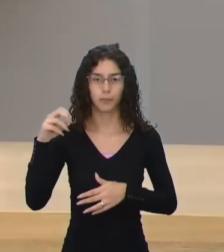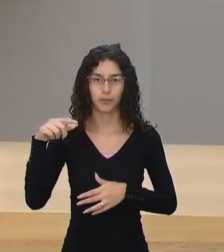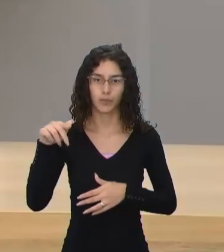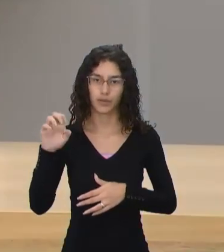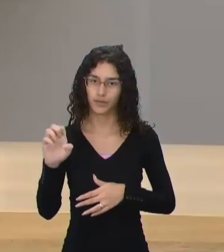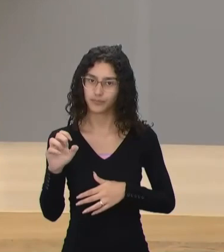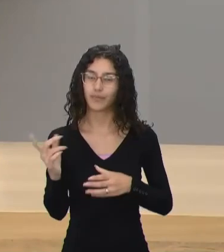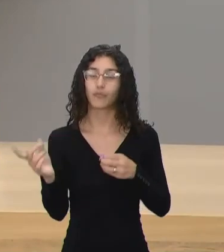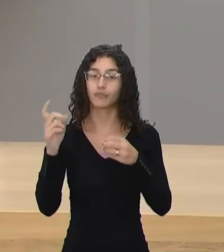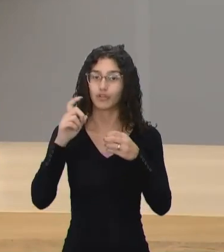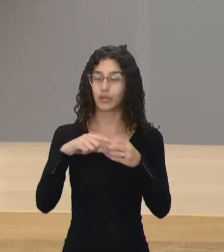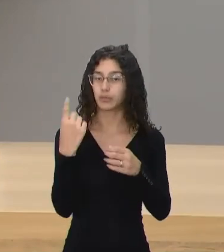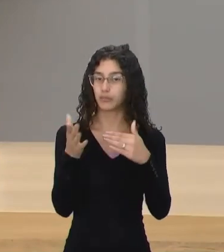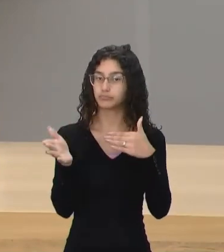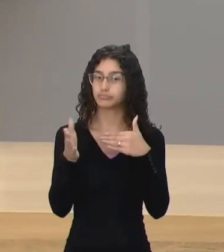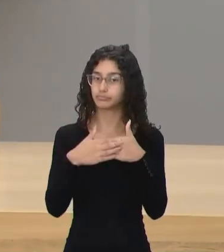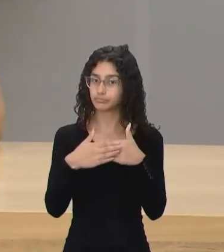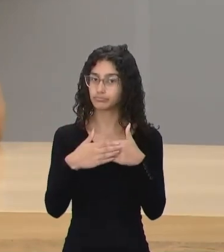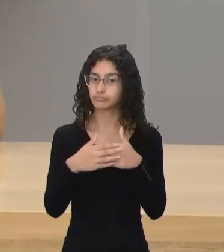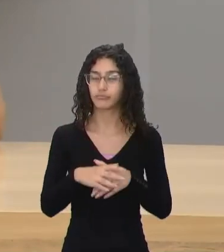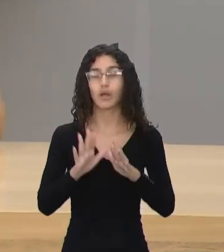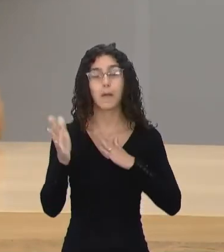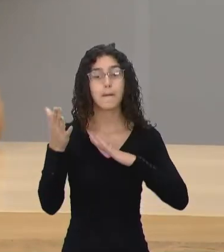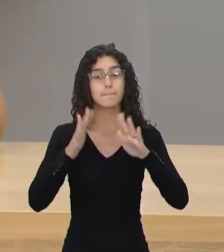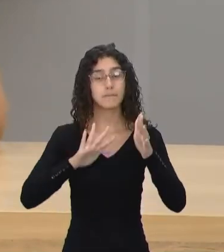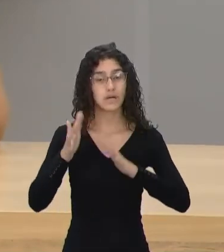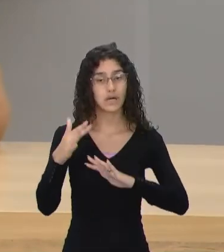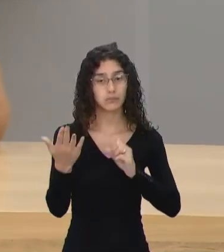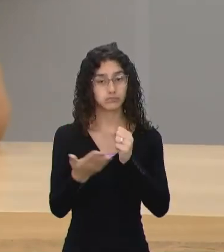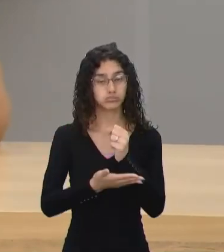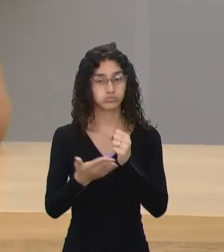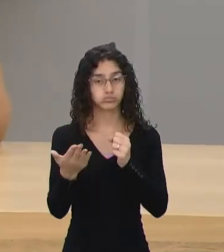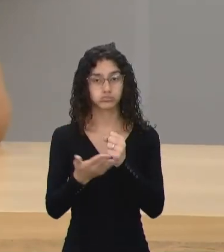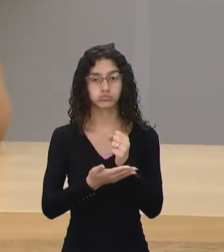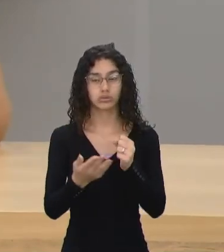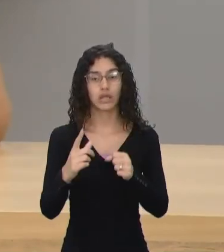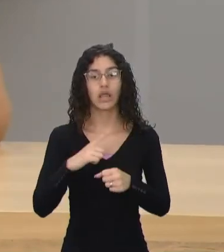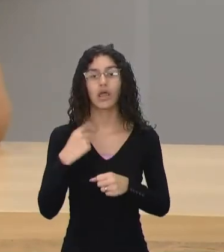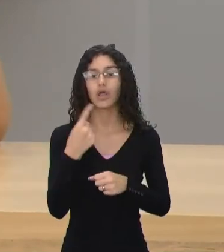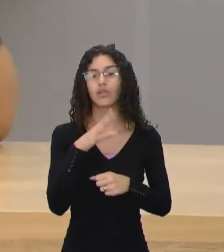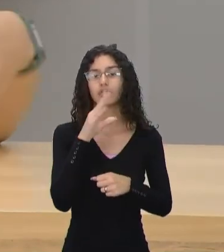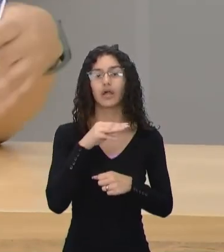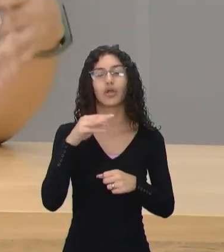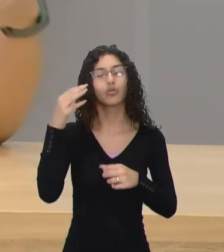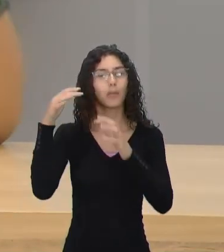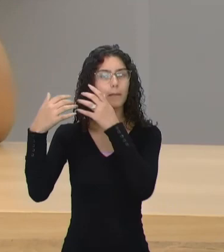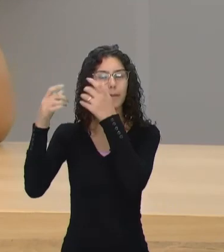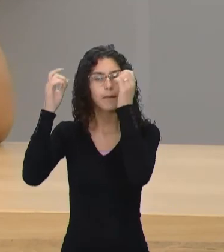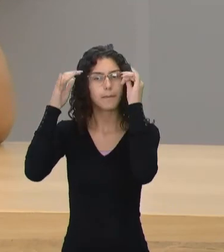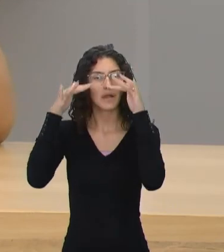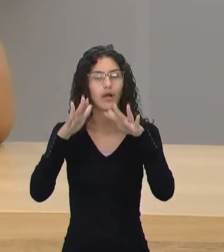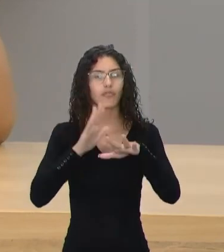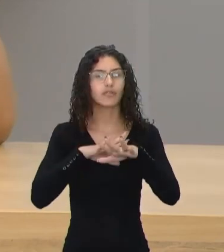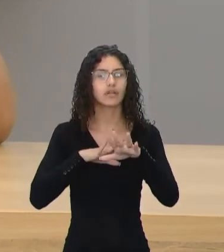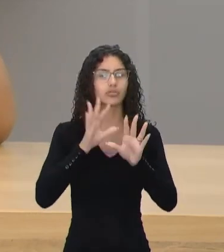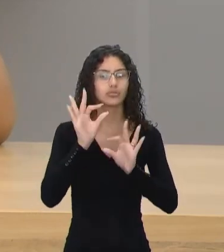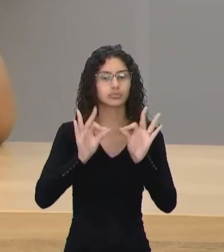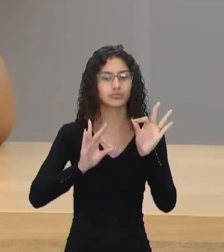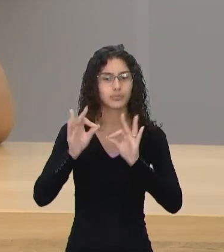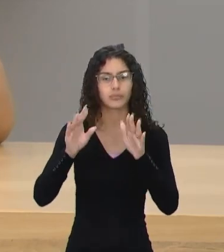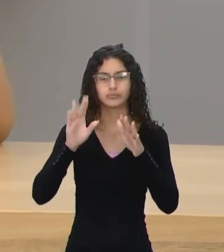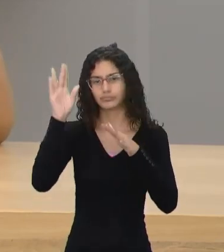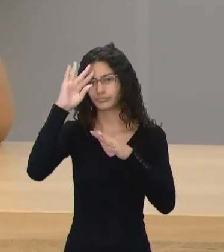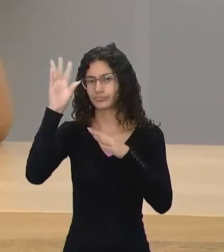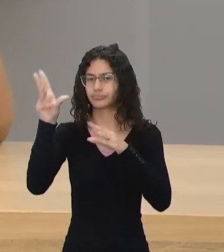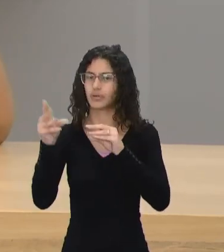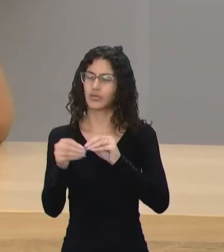mim rapidinho para a gente fechar, basicamente, quando a gente fala de mapa mental, a gente está falando de um esquema bem